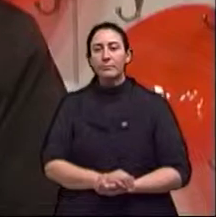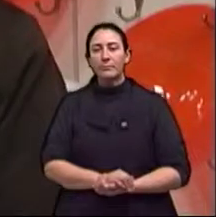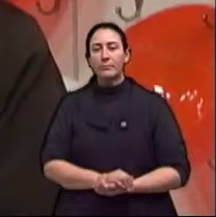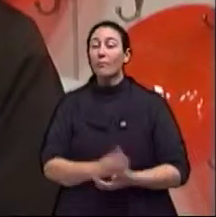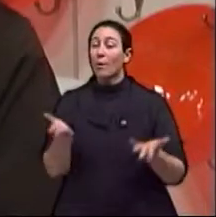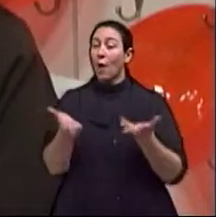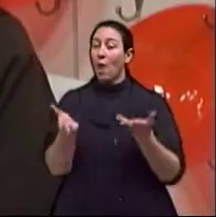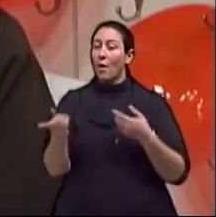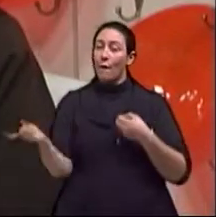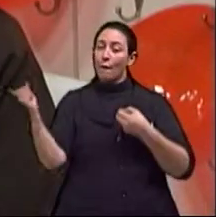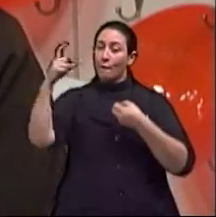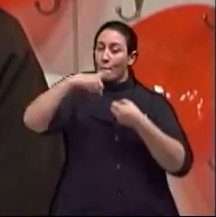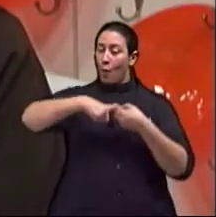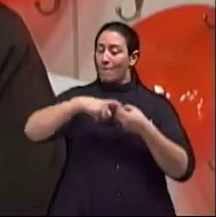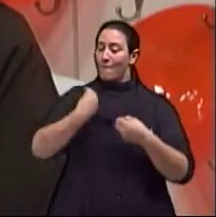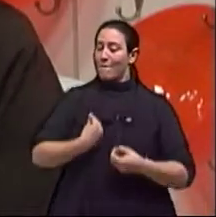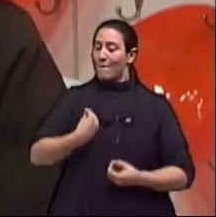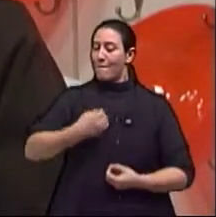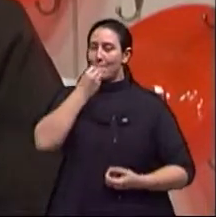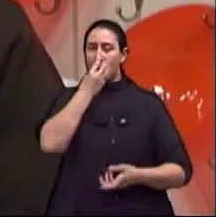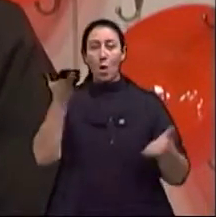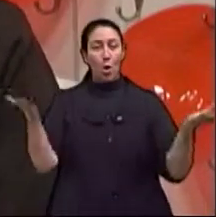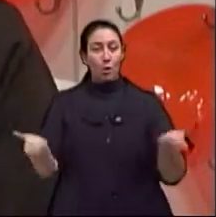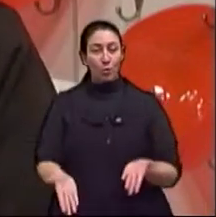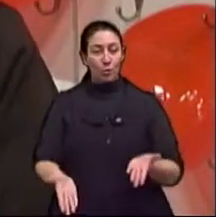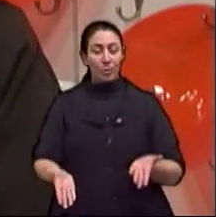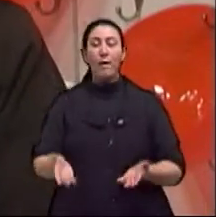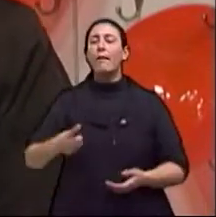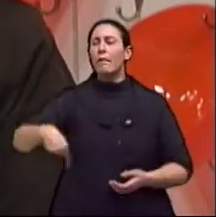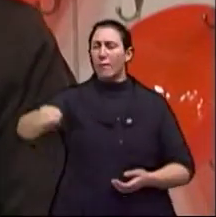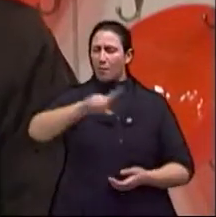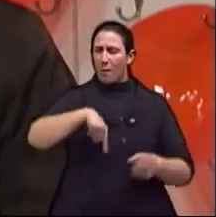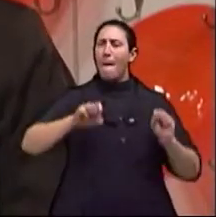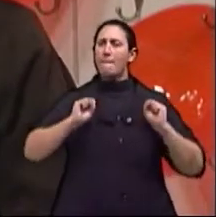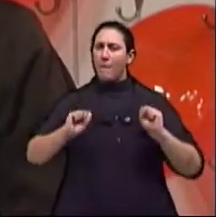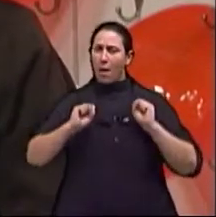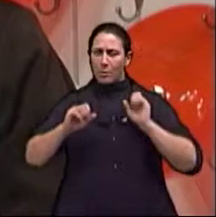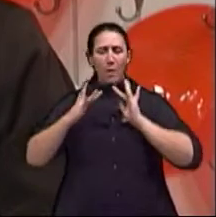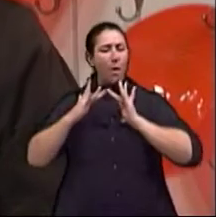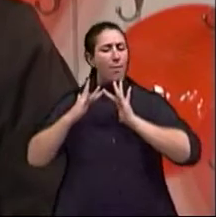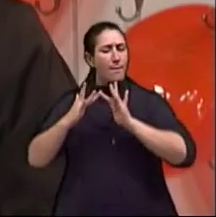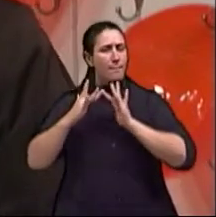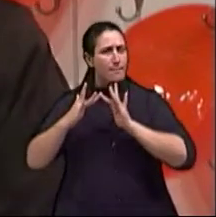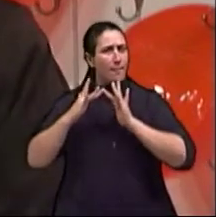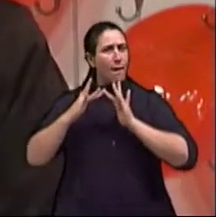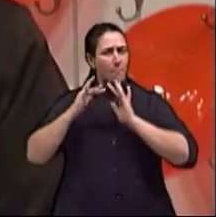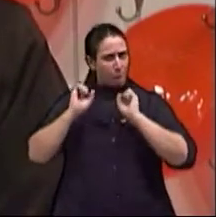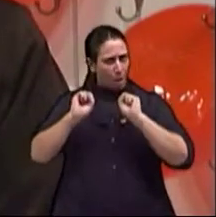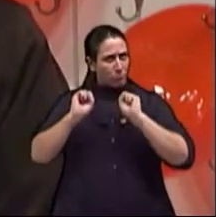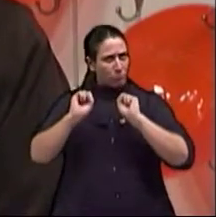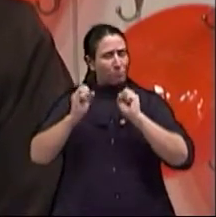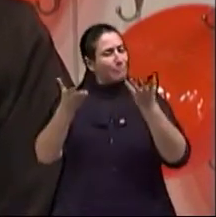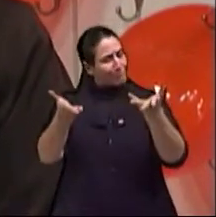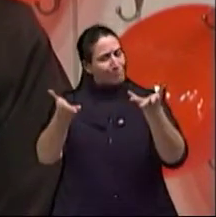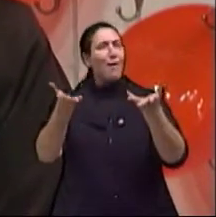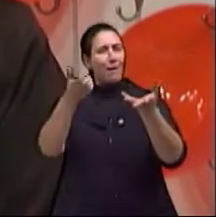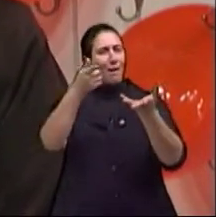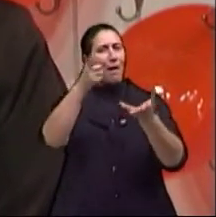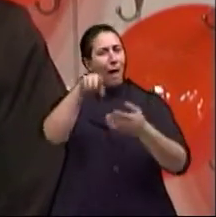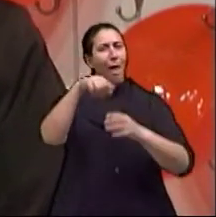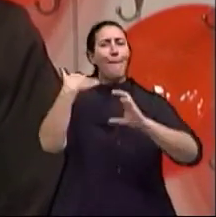eu estou de volta com o nosso viva bem de hoje e você sabe que pode ter uma conexão direta com a gente através do nosso e-mail